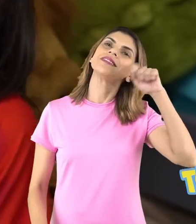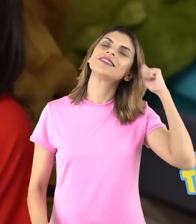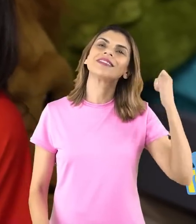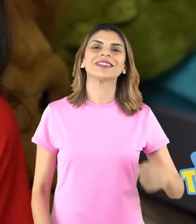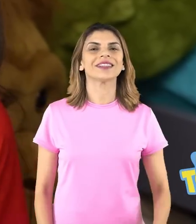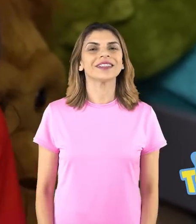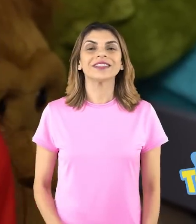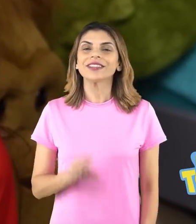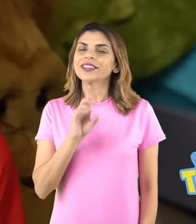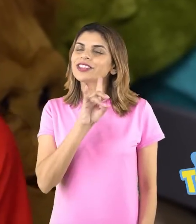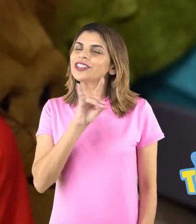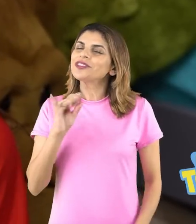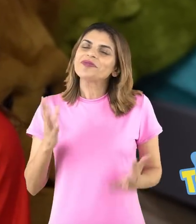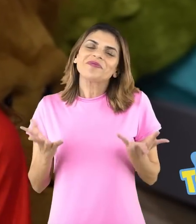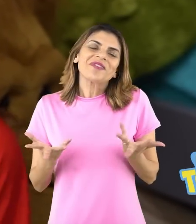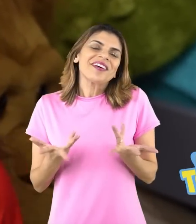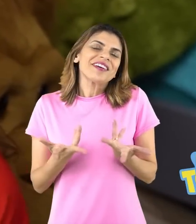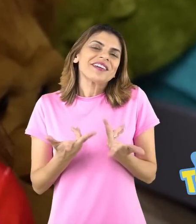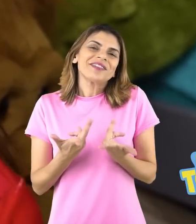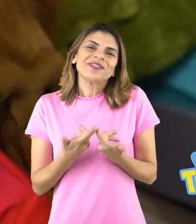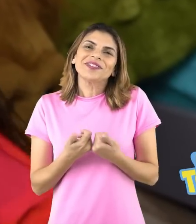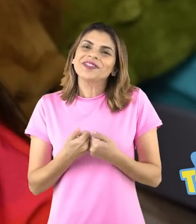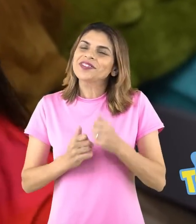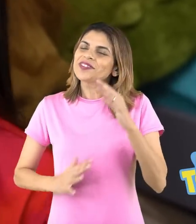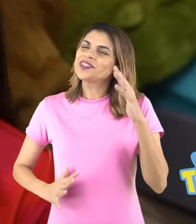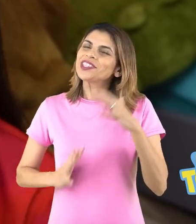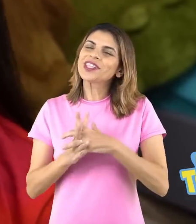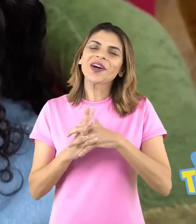que dia incrível meninas